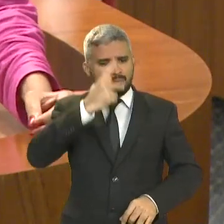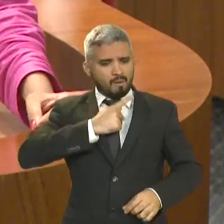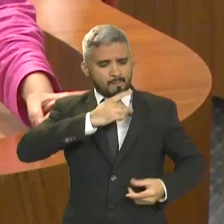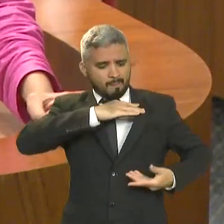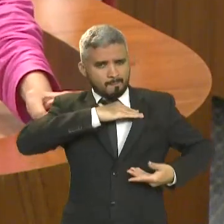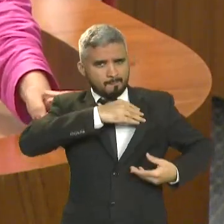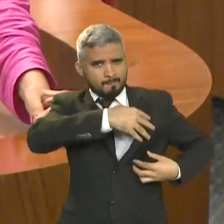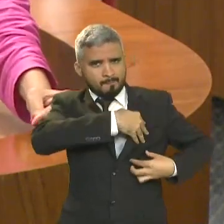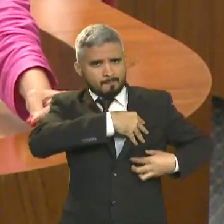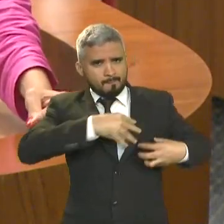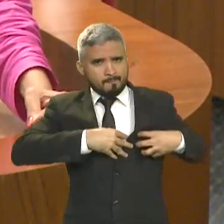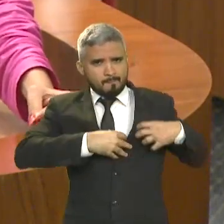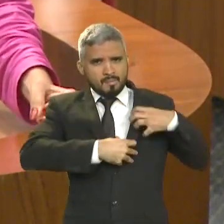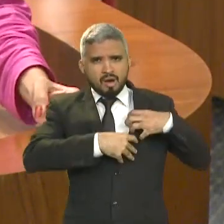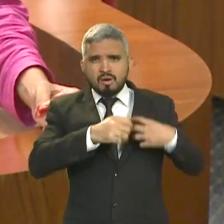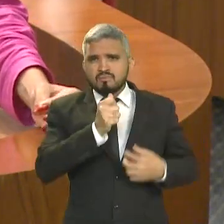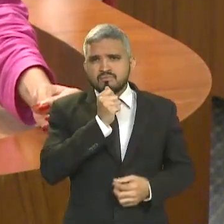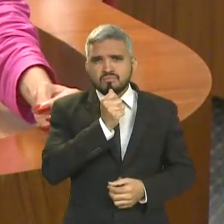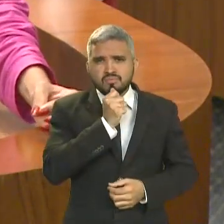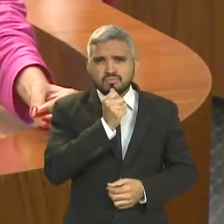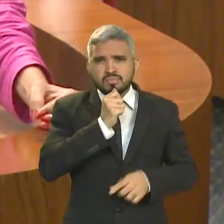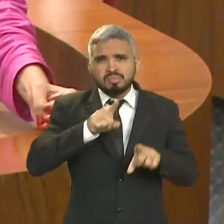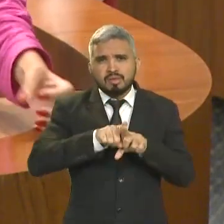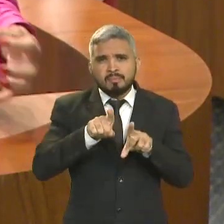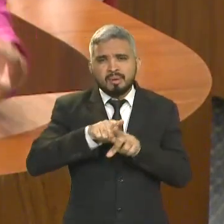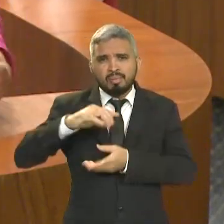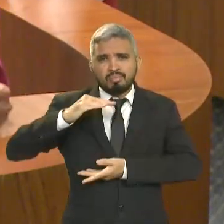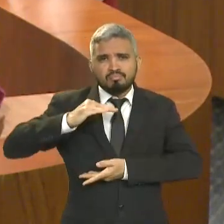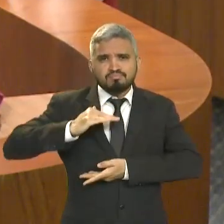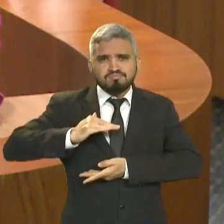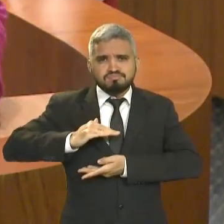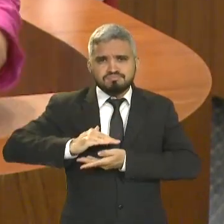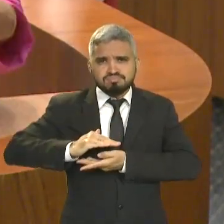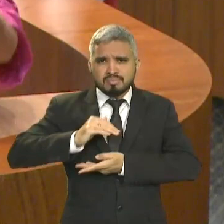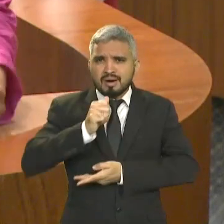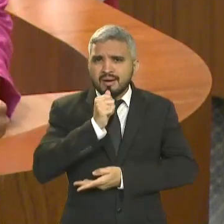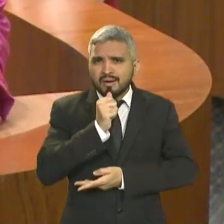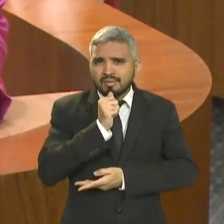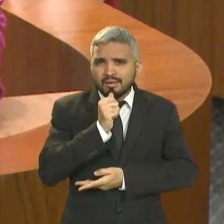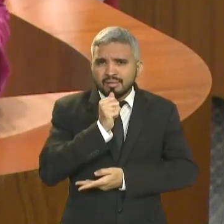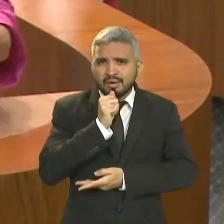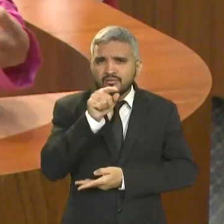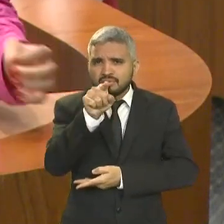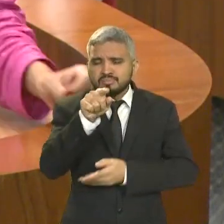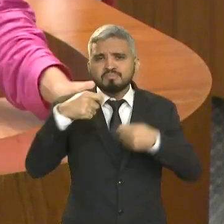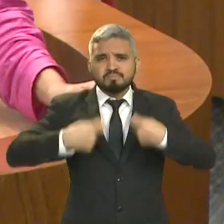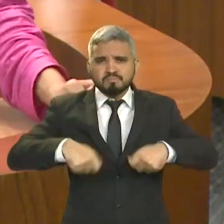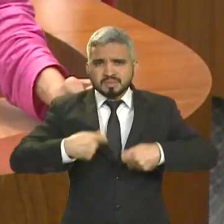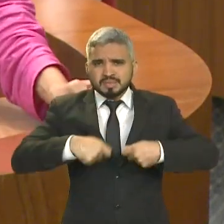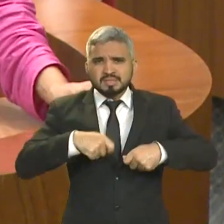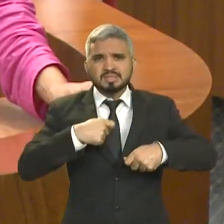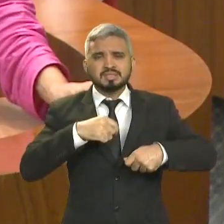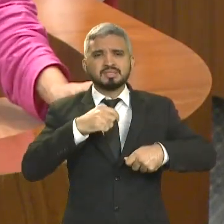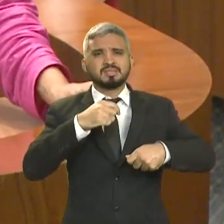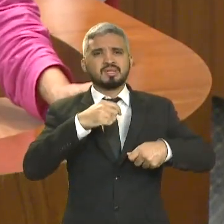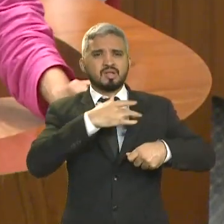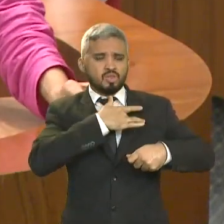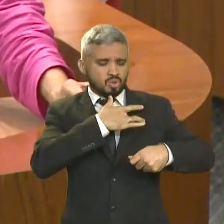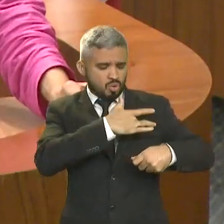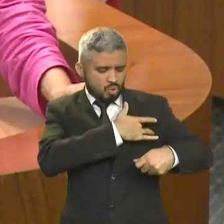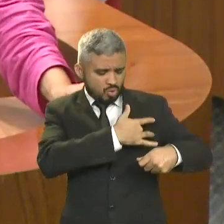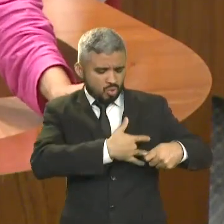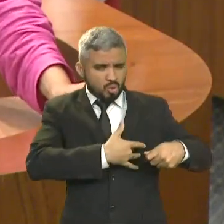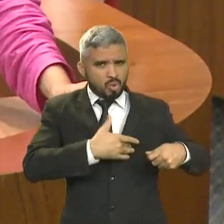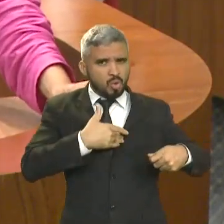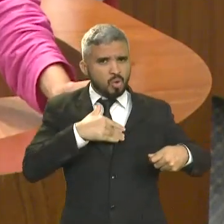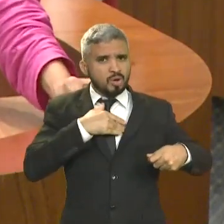a mamografia, que não tiveram a oportunidade de se cuidar, para se tocarem, para se observarem. O cuidado é